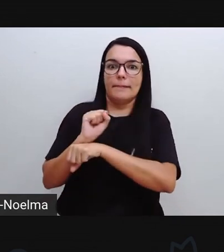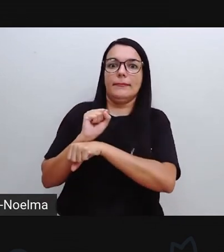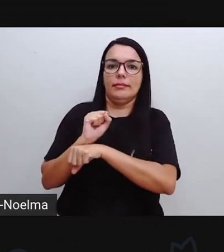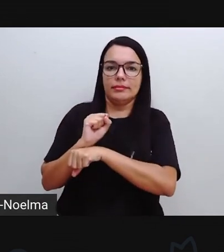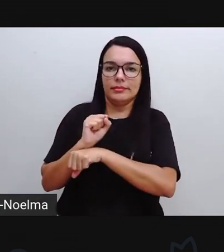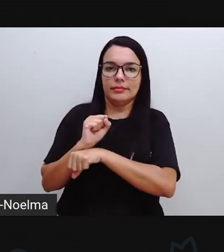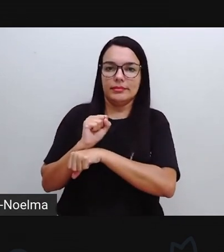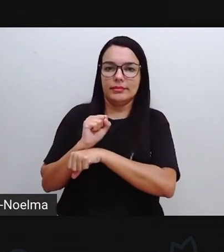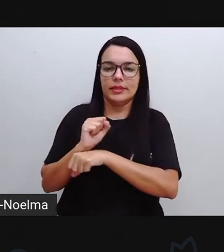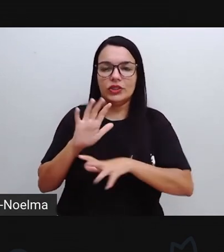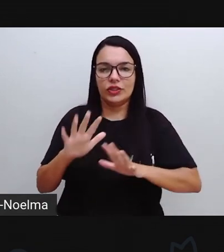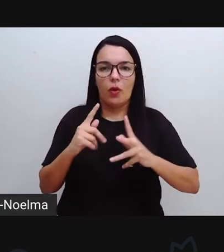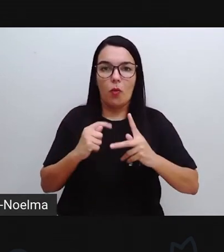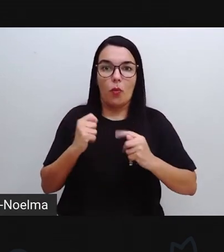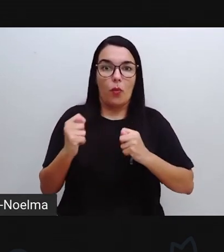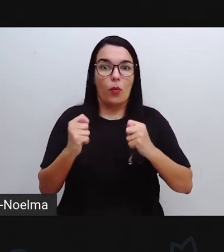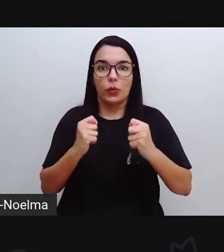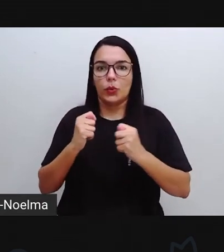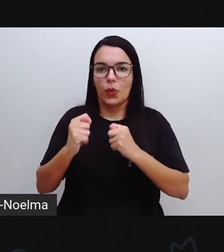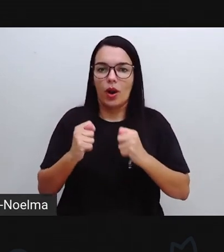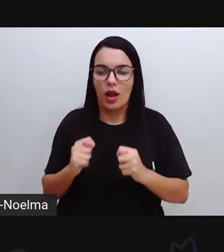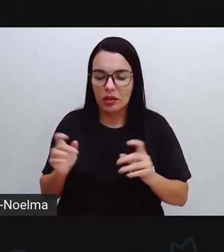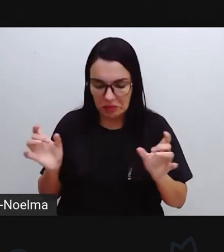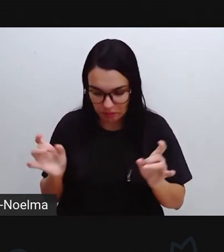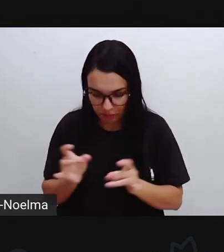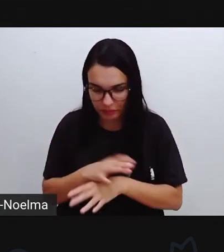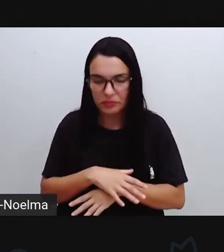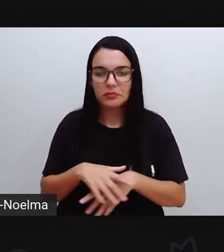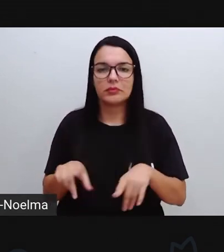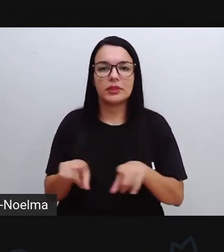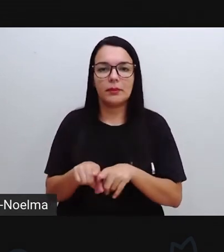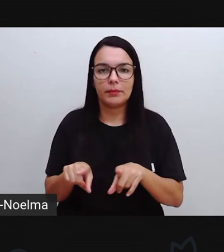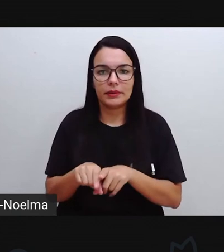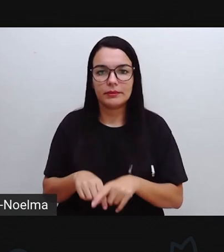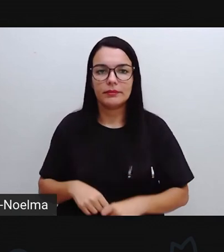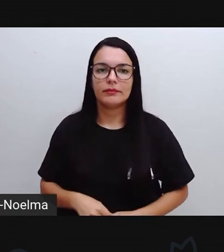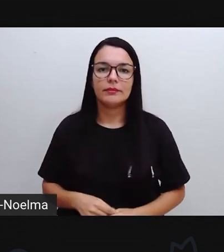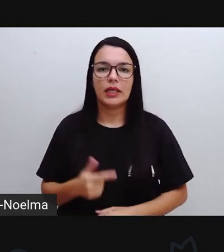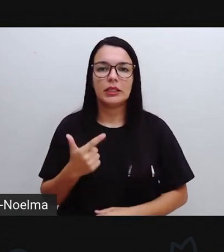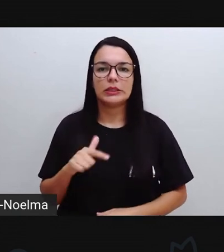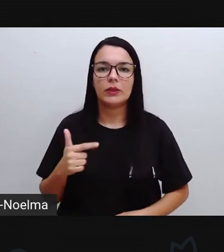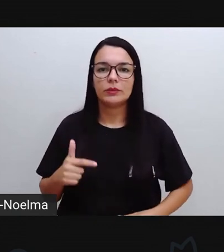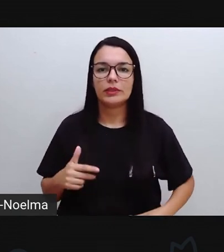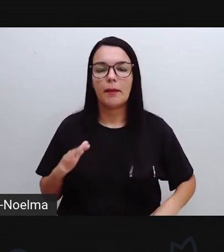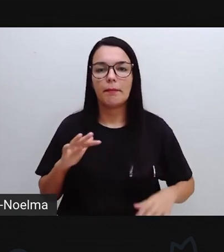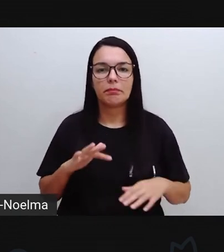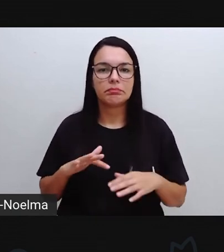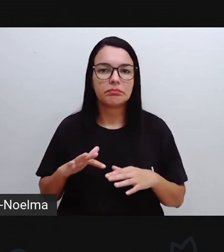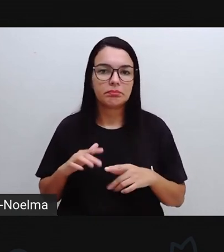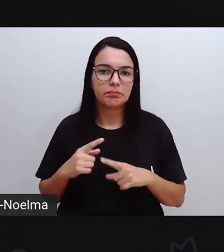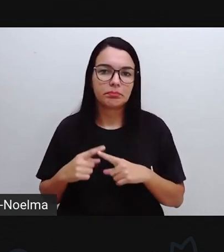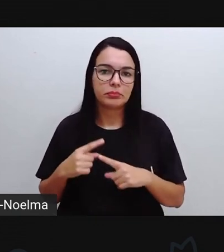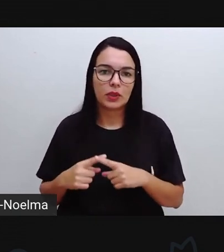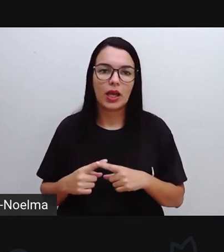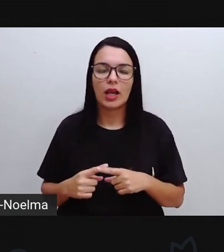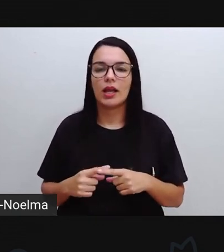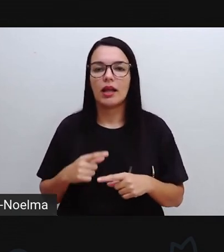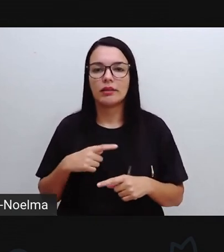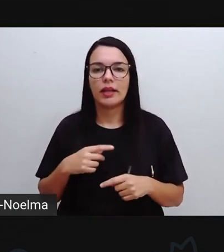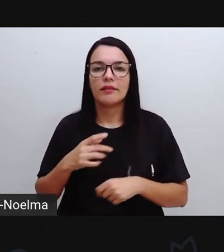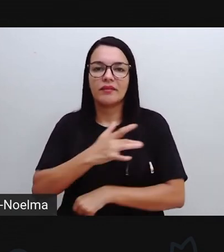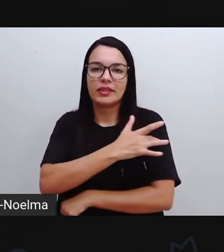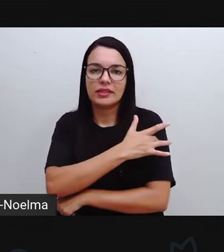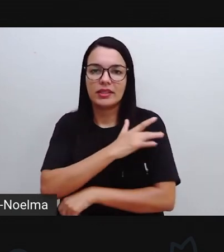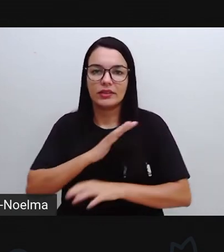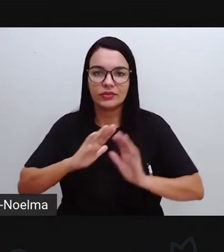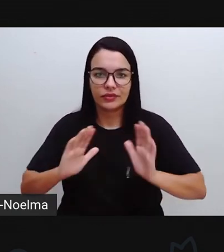ser controladas, né? Ou até mesmo erradicadas. Não se teve mais esse tipo de doença por conta da vacina.